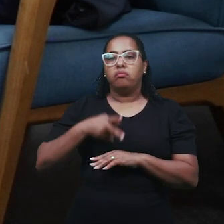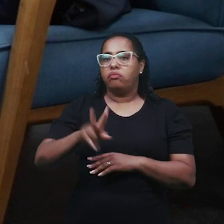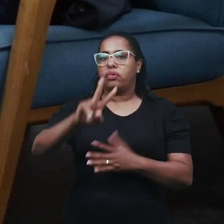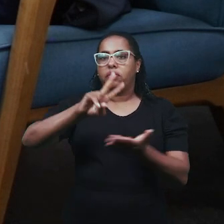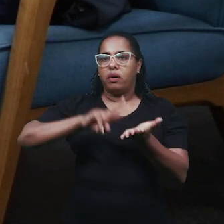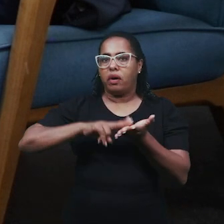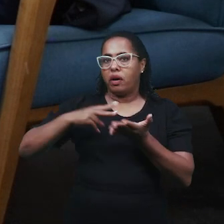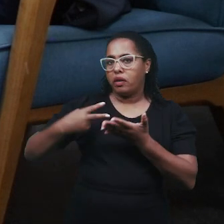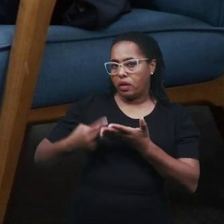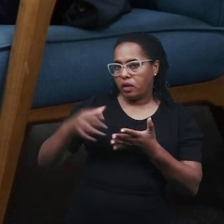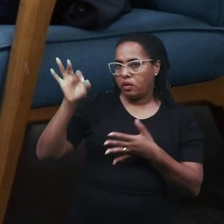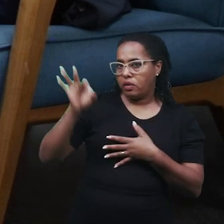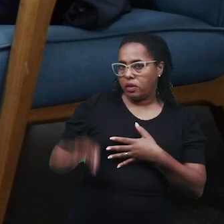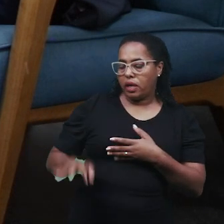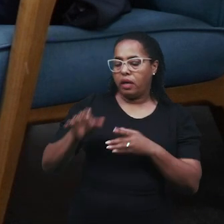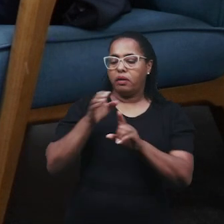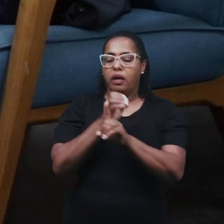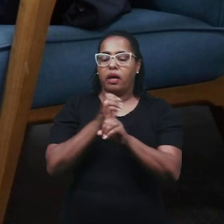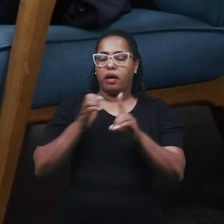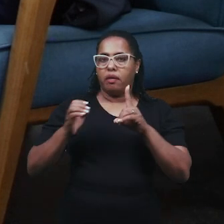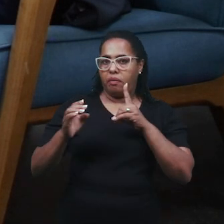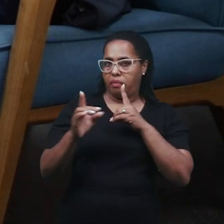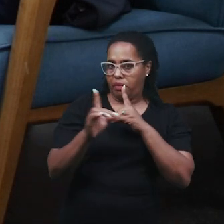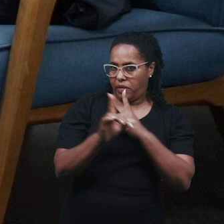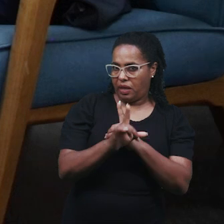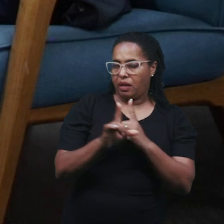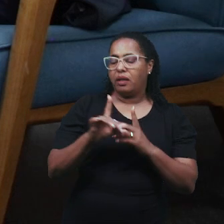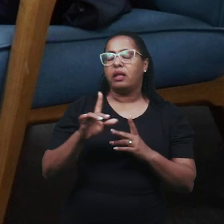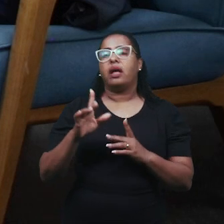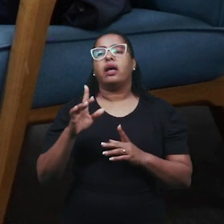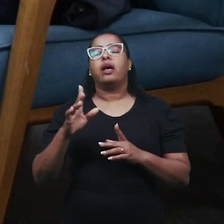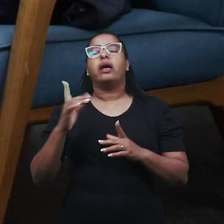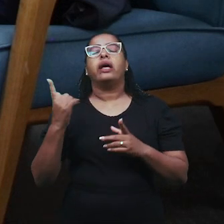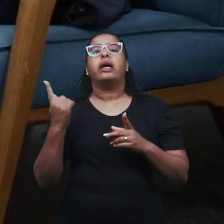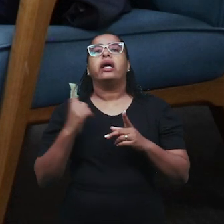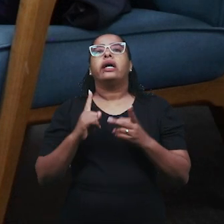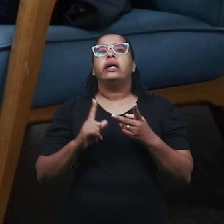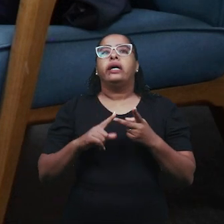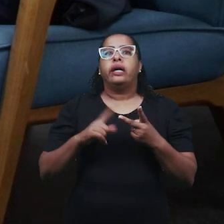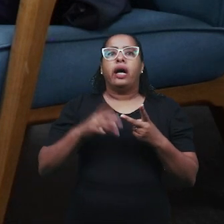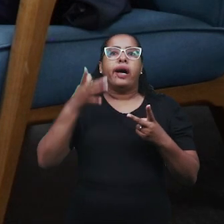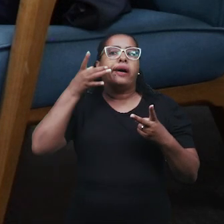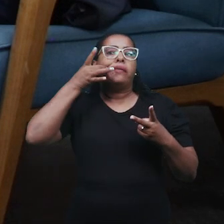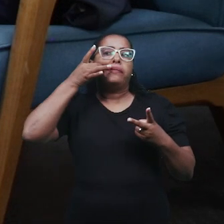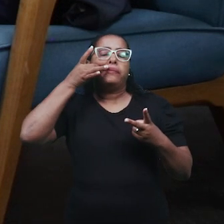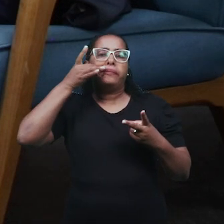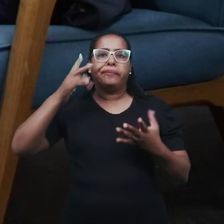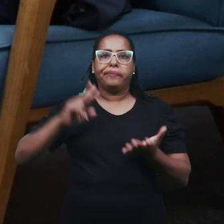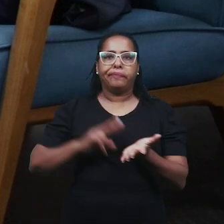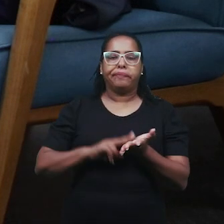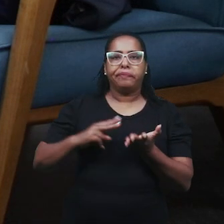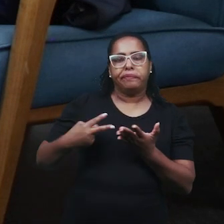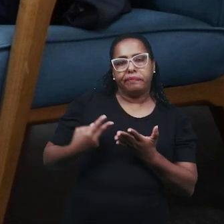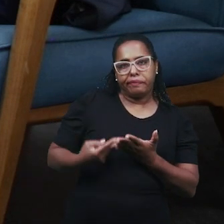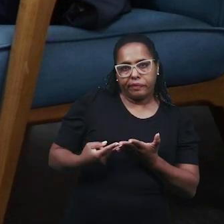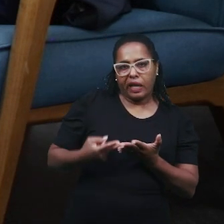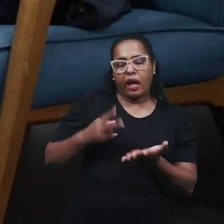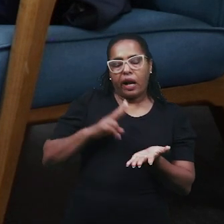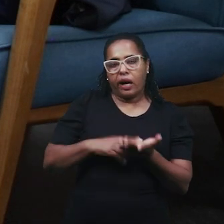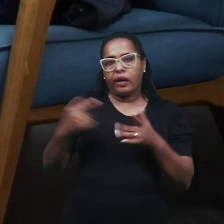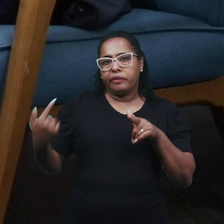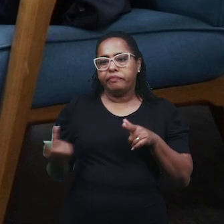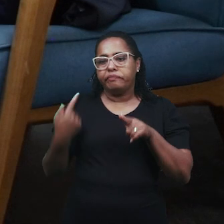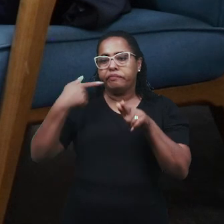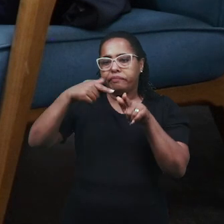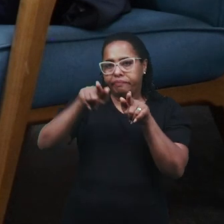tradução, né? Então, a Escola Bíblica Dominical, que você falou... Escola Bíblica Dominical, ao vivo, nós traduzimos sempre... Tradução